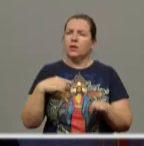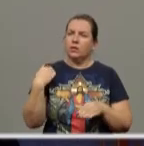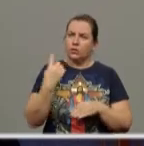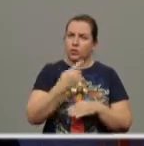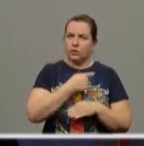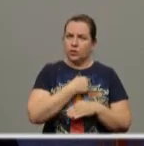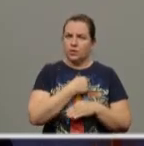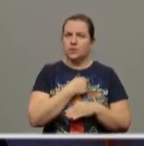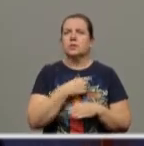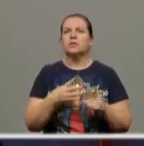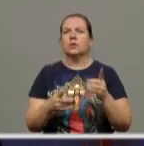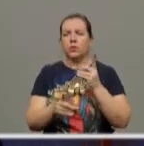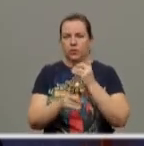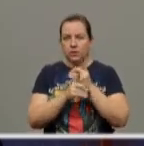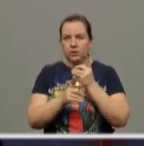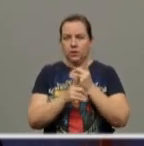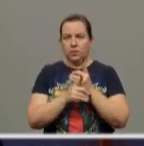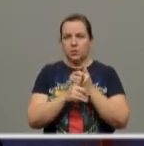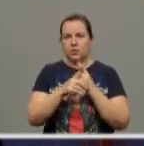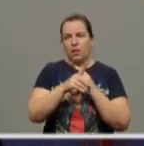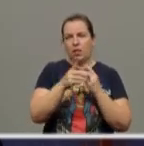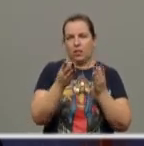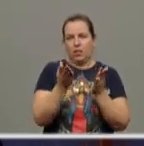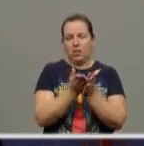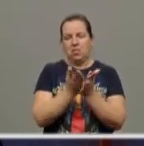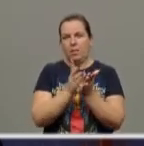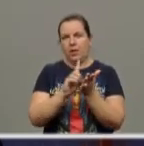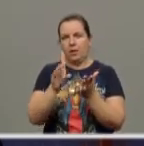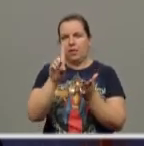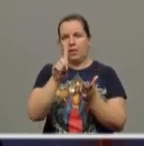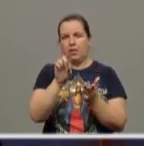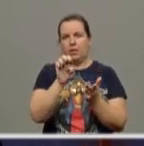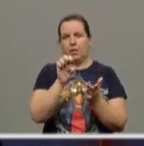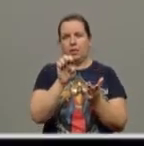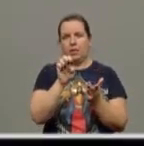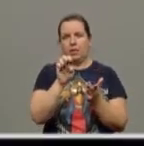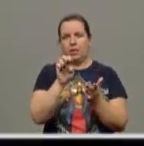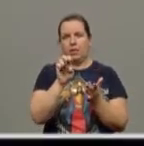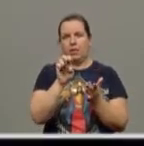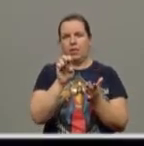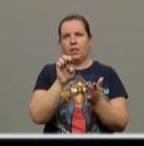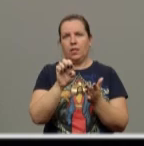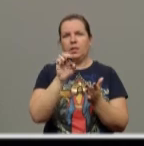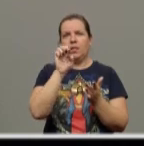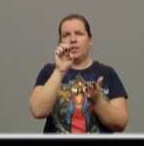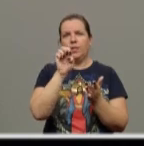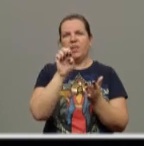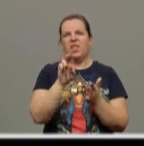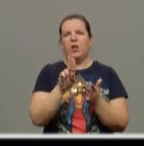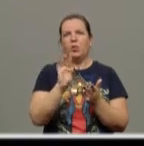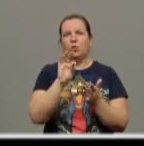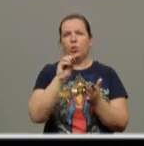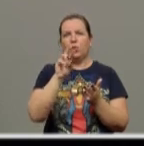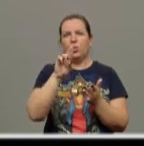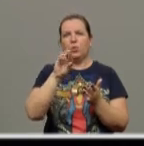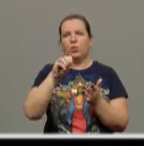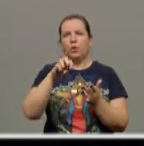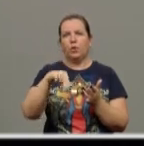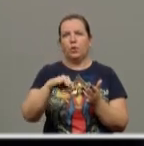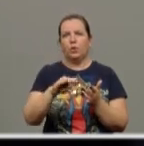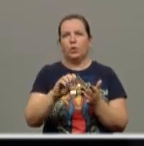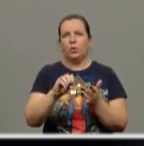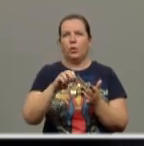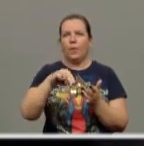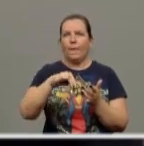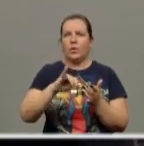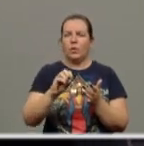em Deuteronômio 27 e 28, nós encontramos ali bênçãos e maldições. Então tem muita gente que está